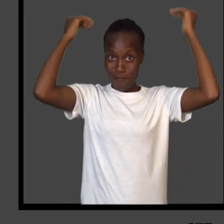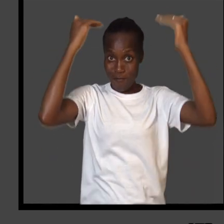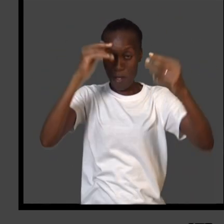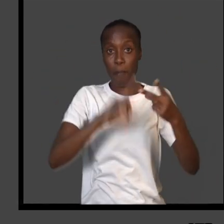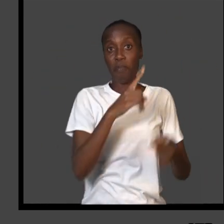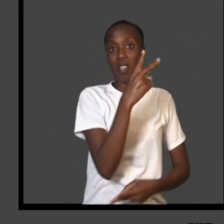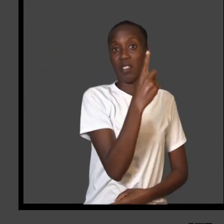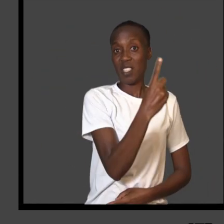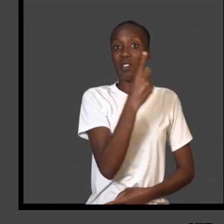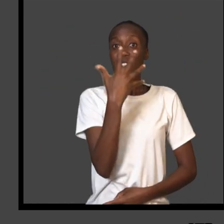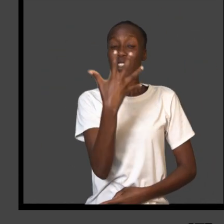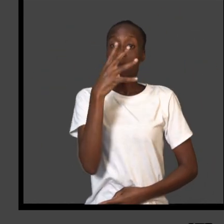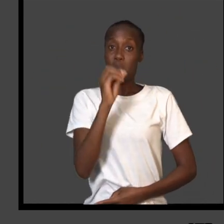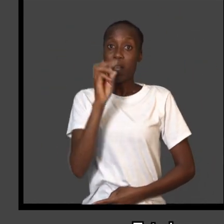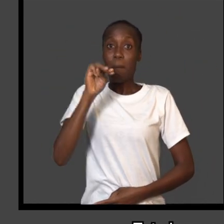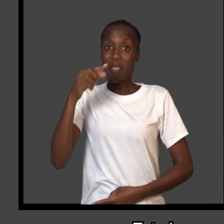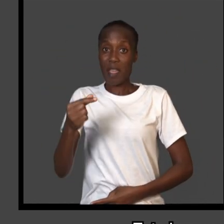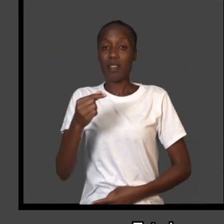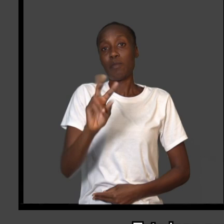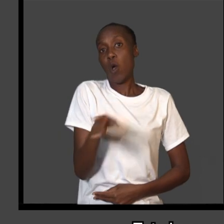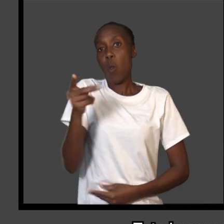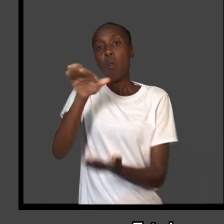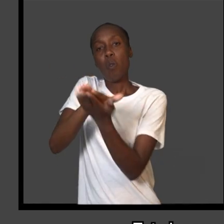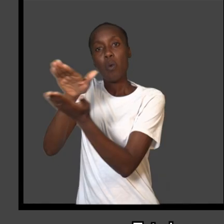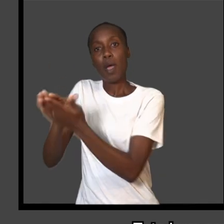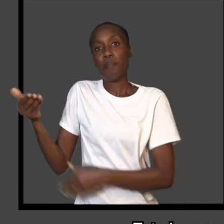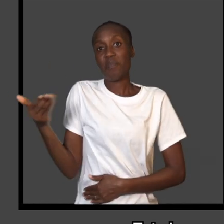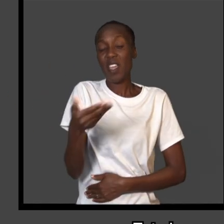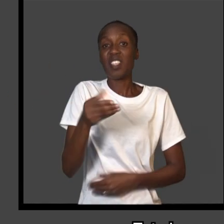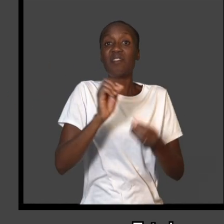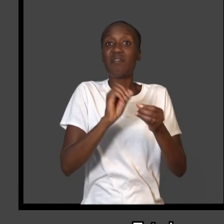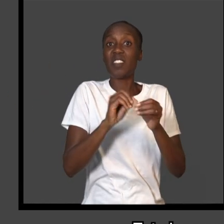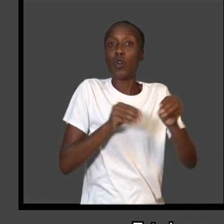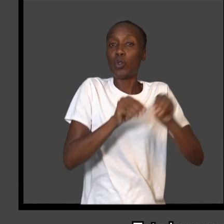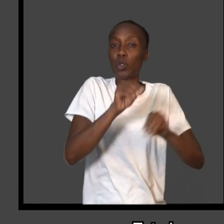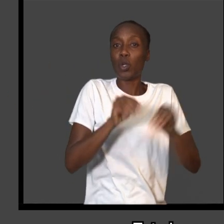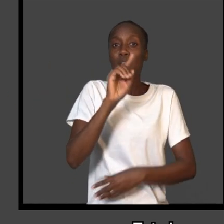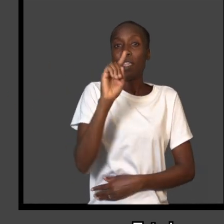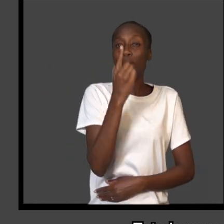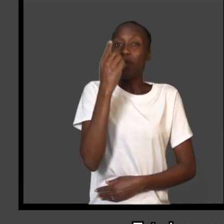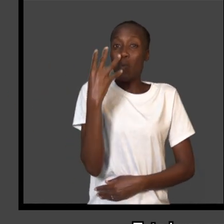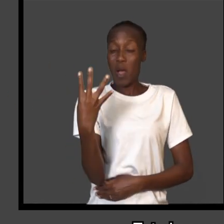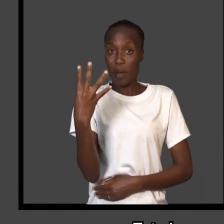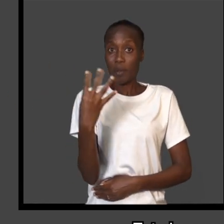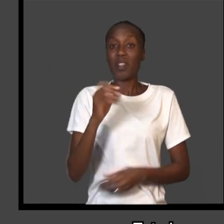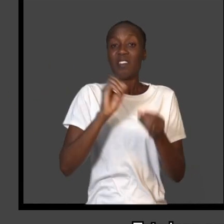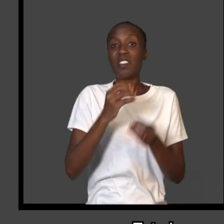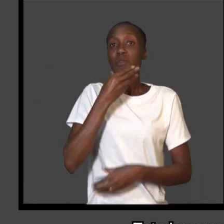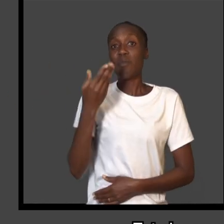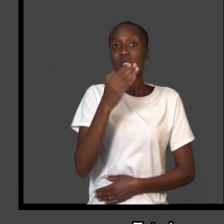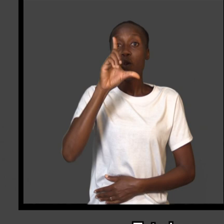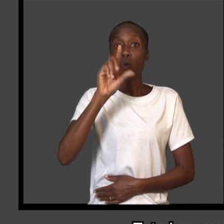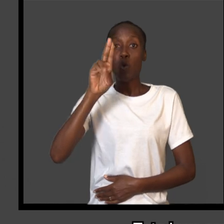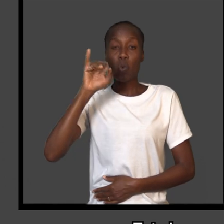nas restantes bancadas. Este jogo será o quarto de Luiz Gonçalves à frente